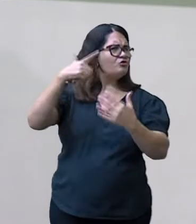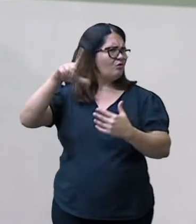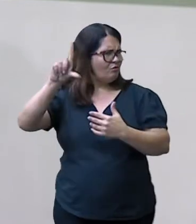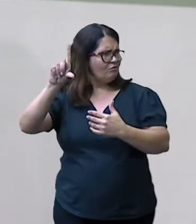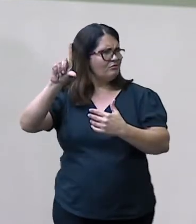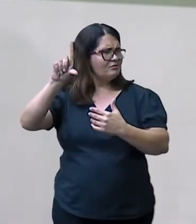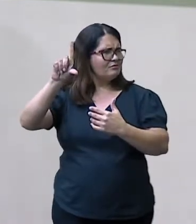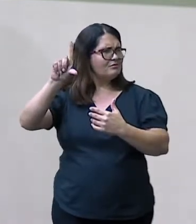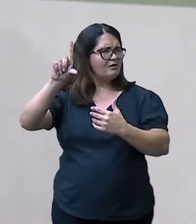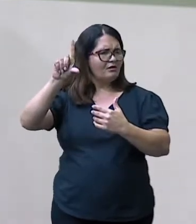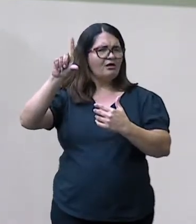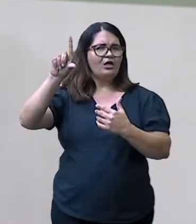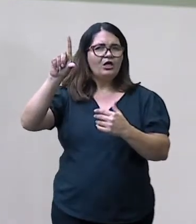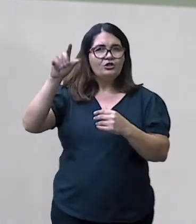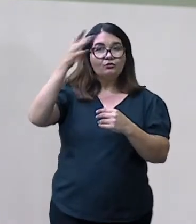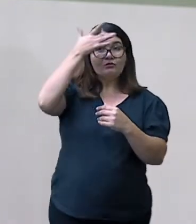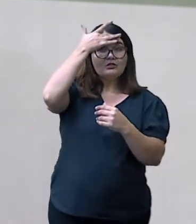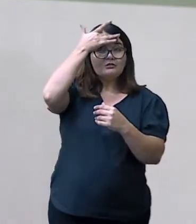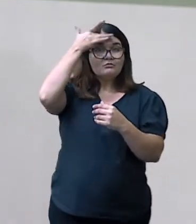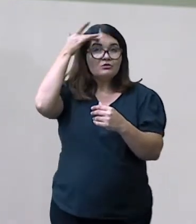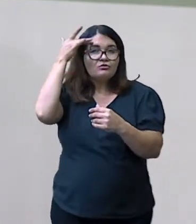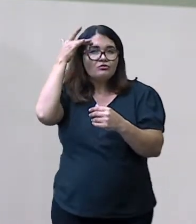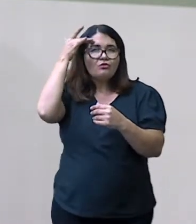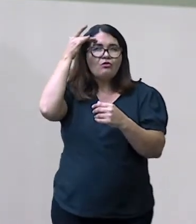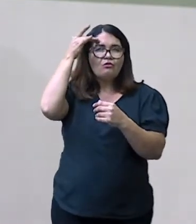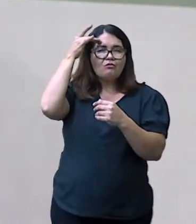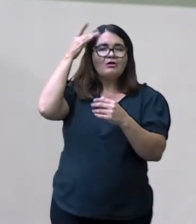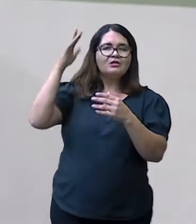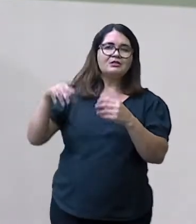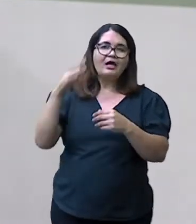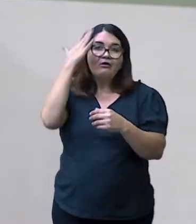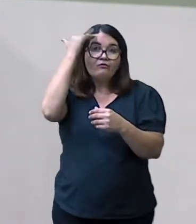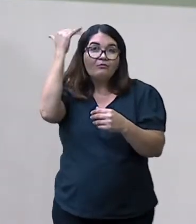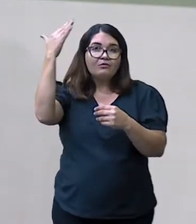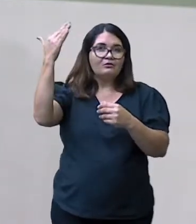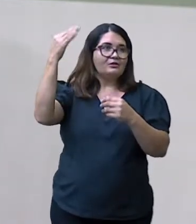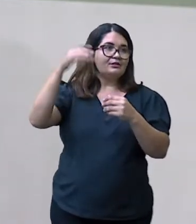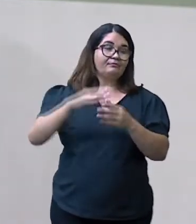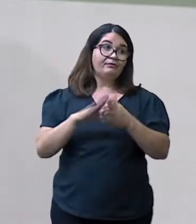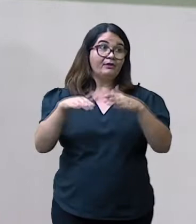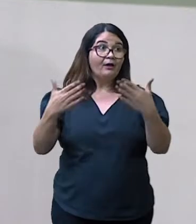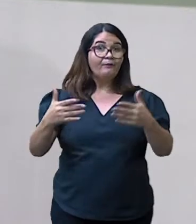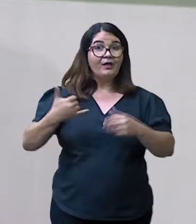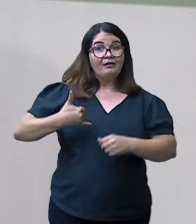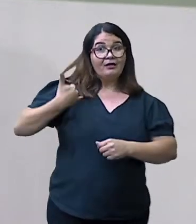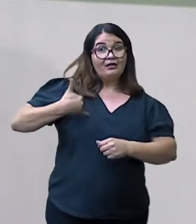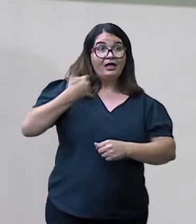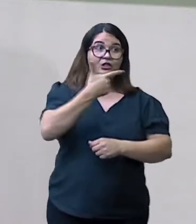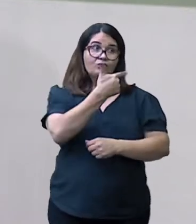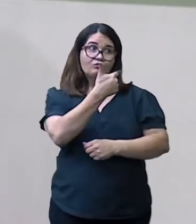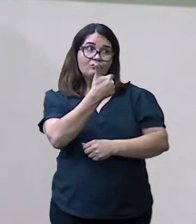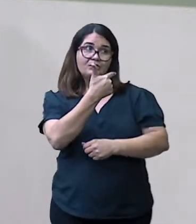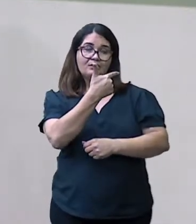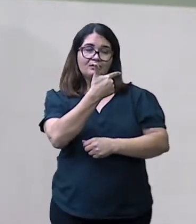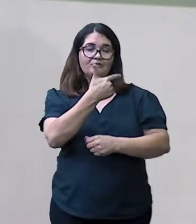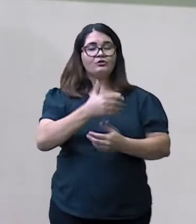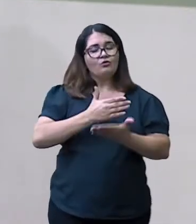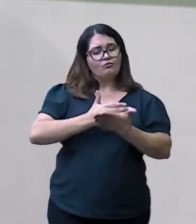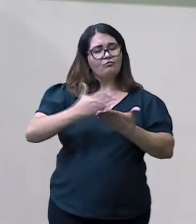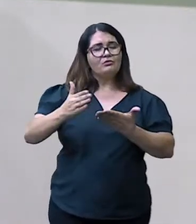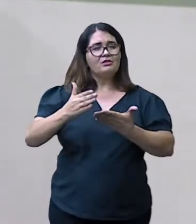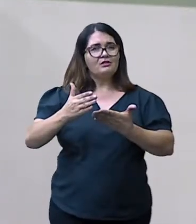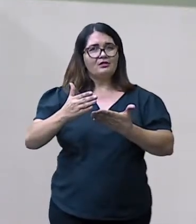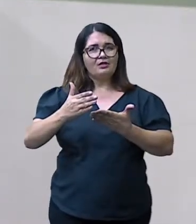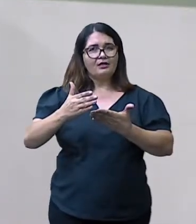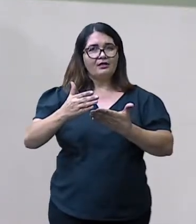é? Inclusive, eu comecei com 12 anos, mas com 3 anos, eu sentava